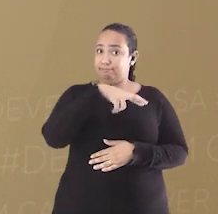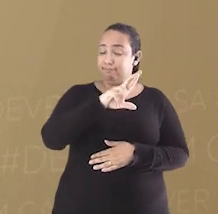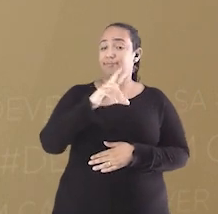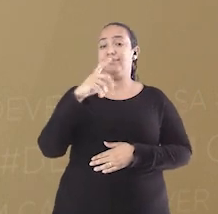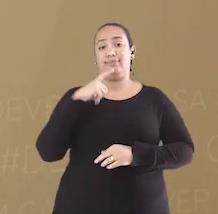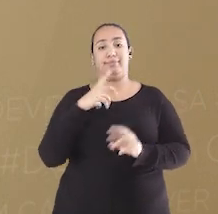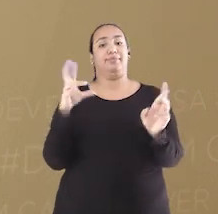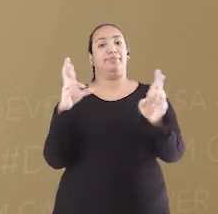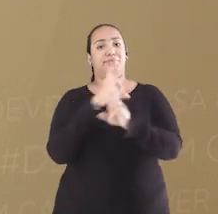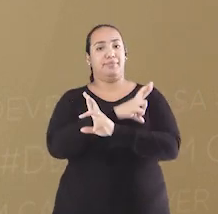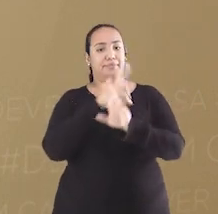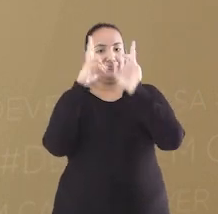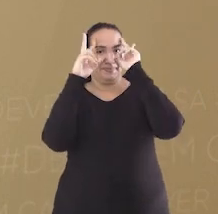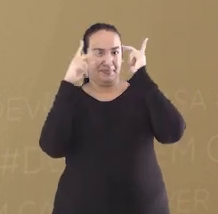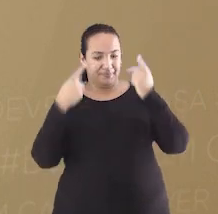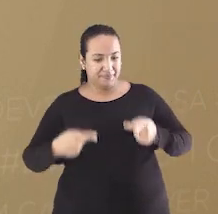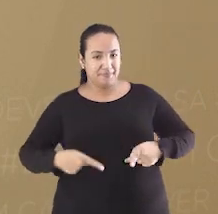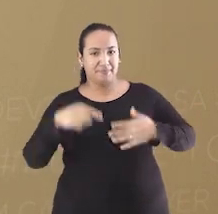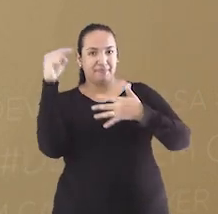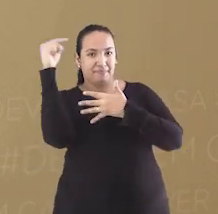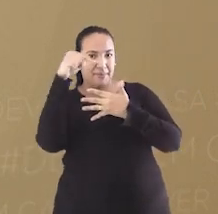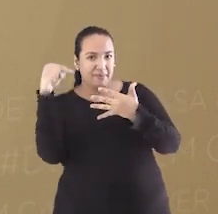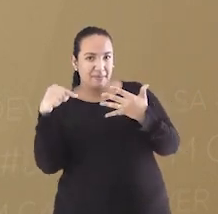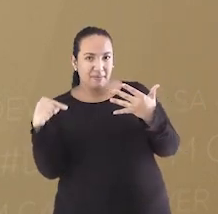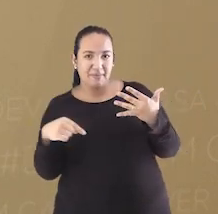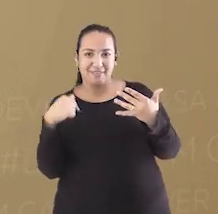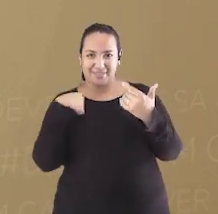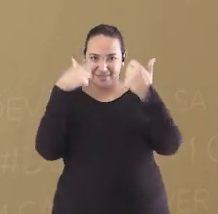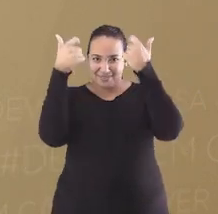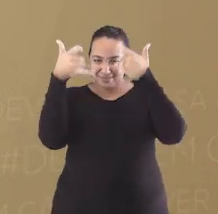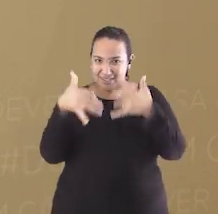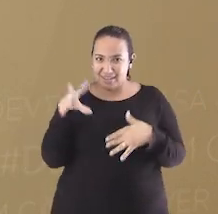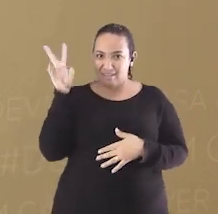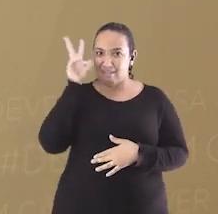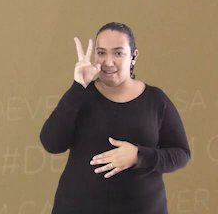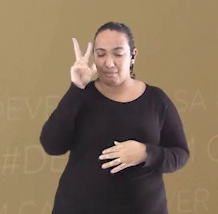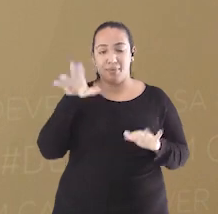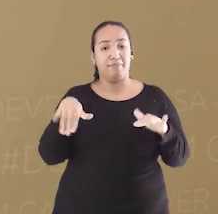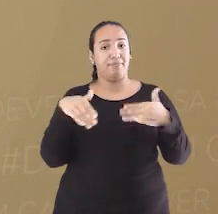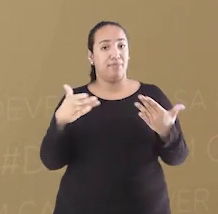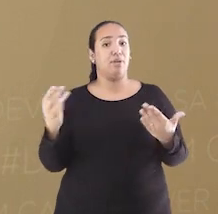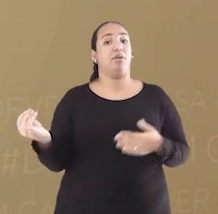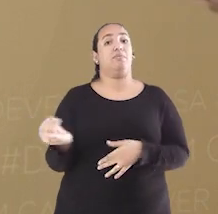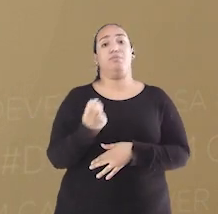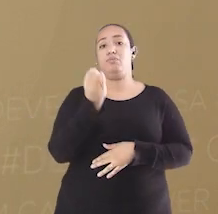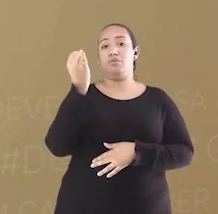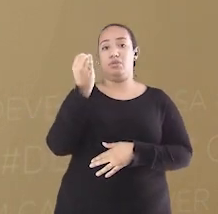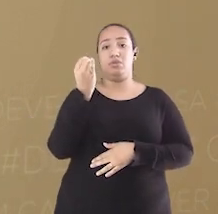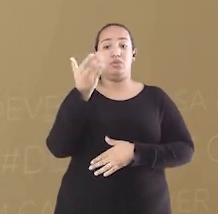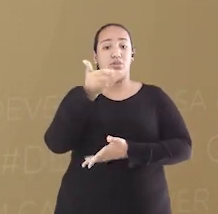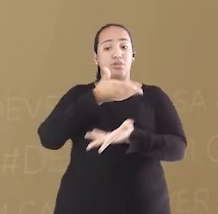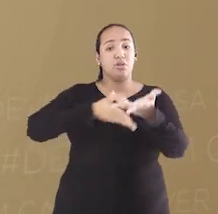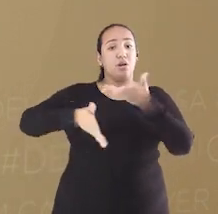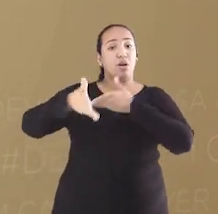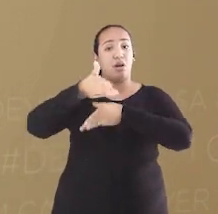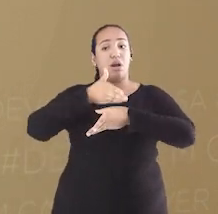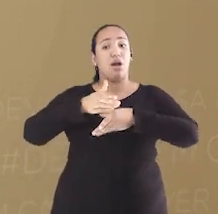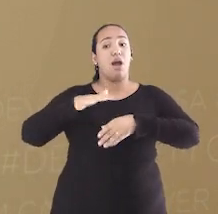de mencionar. Isto, então, sinaliza para a importância dessa conversa com outras áreas de